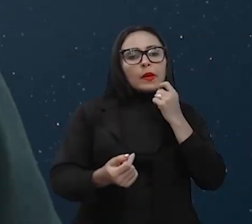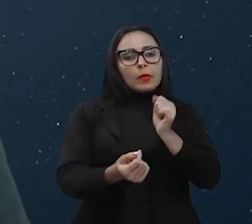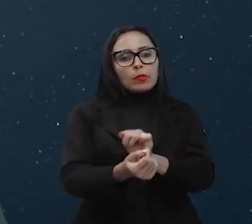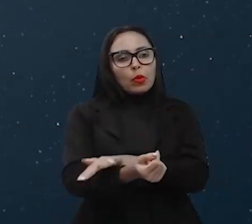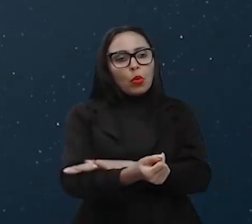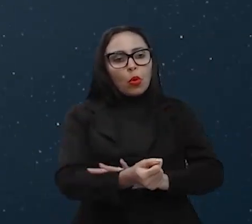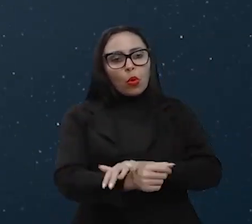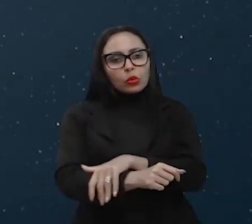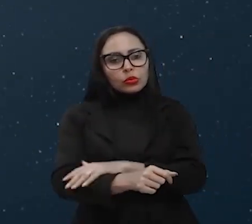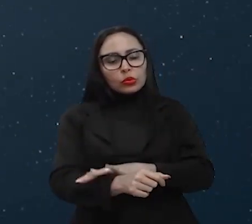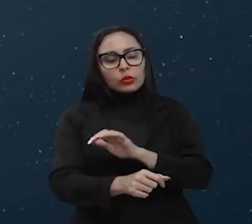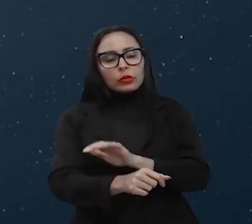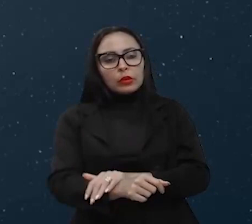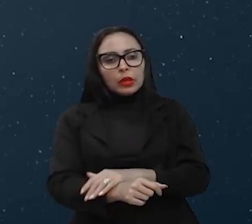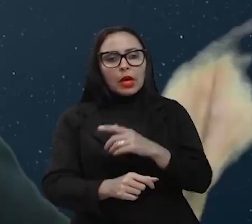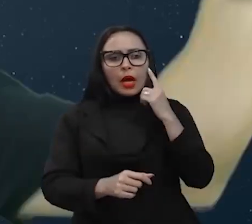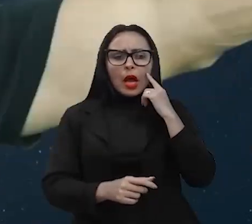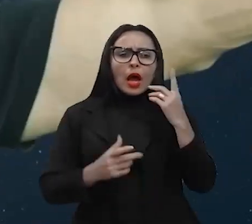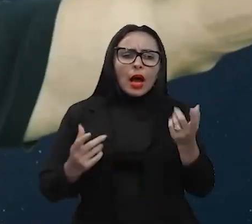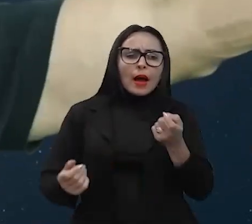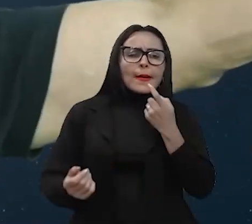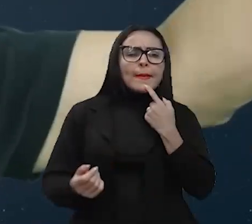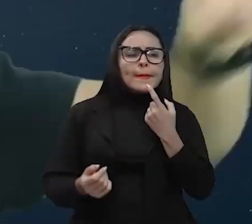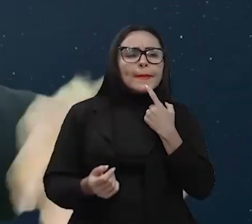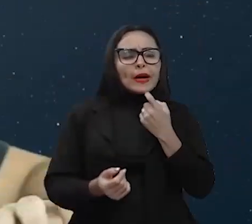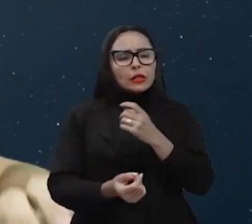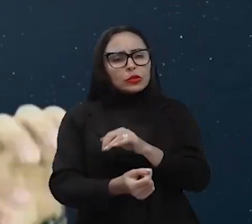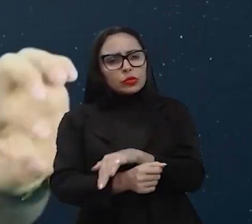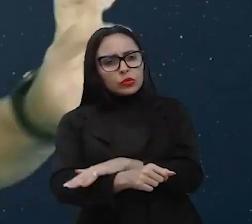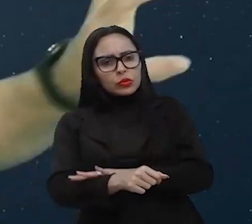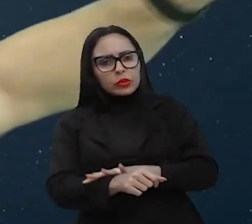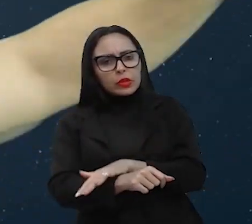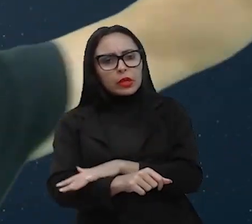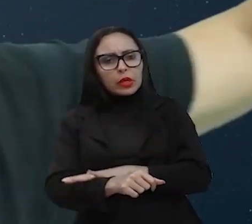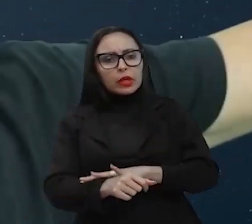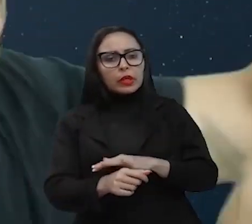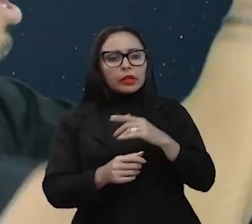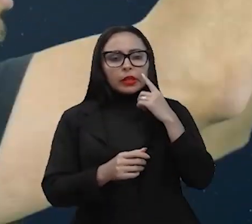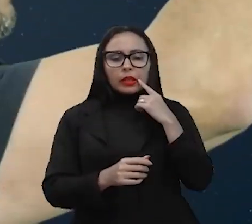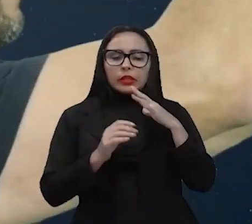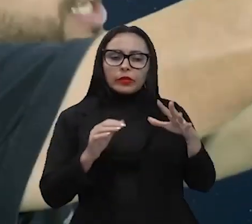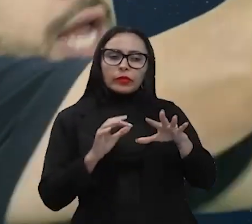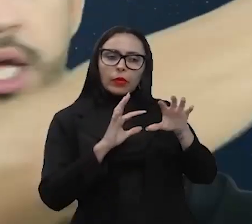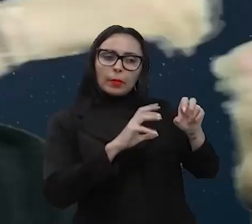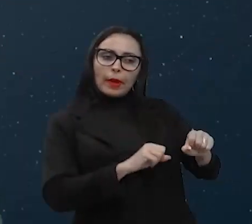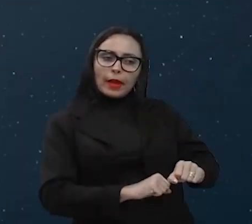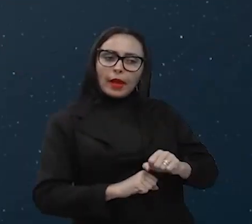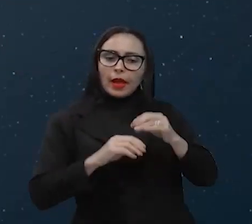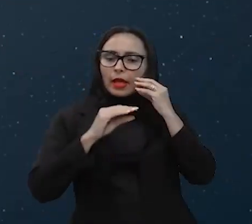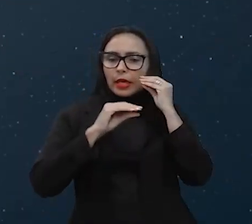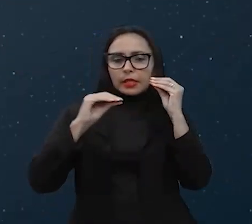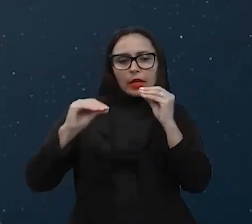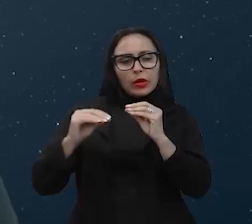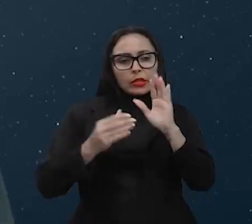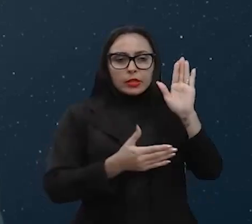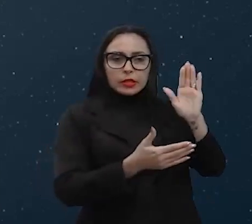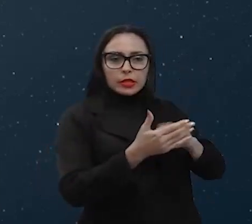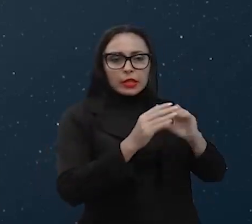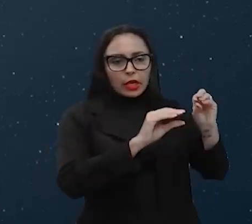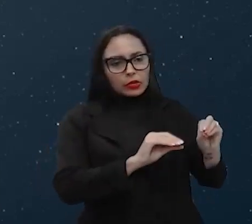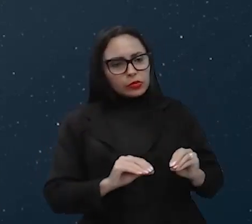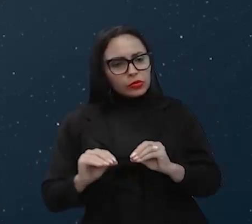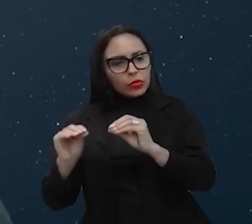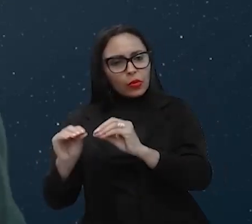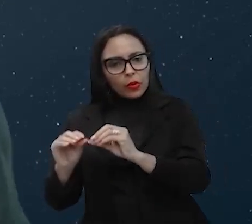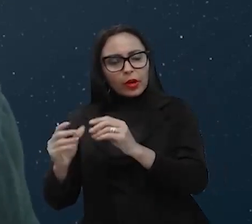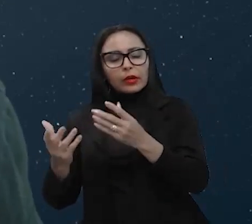calcitonina. Ah, mas o sangue agora tá precisando de cálcio. Então pega na reserva. Então é o paratormônio que vai lá, tira e joga. Aí